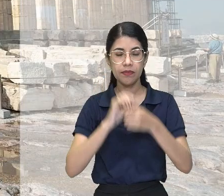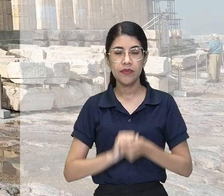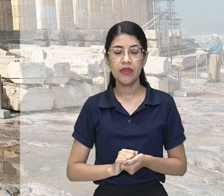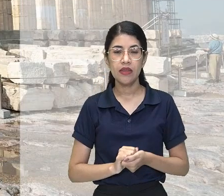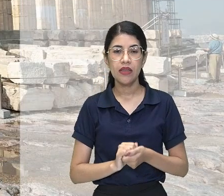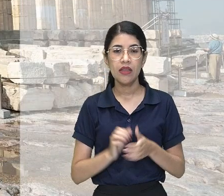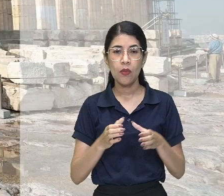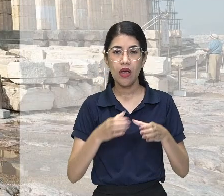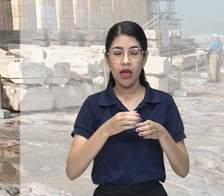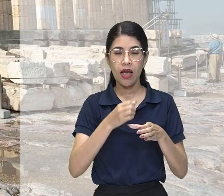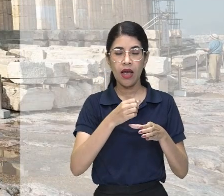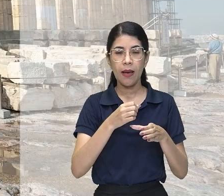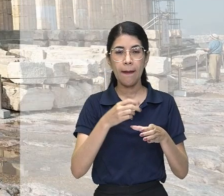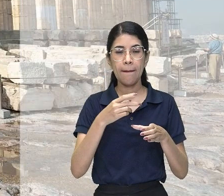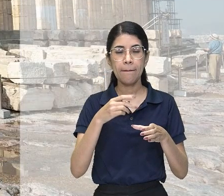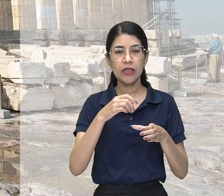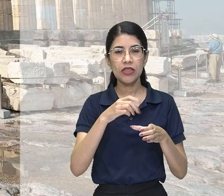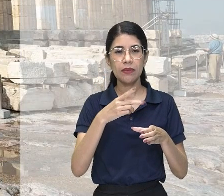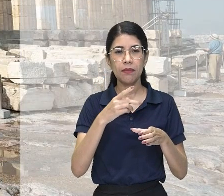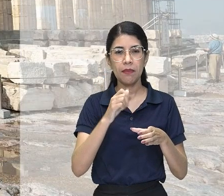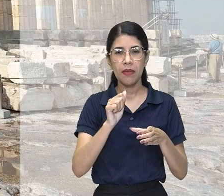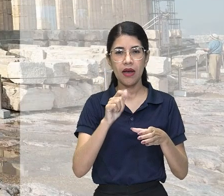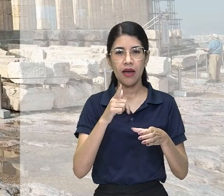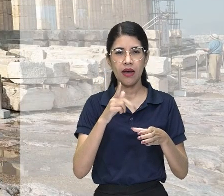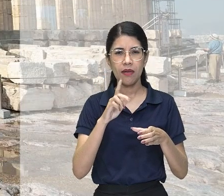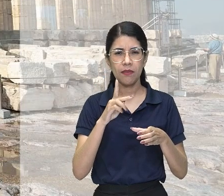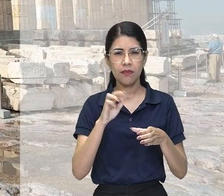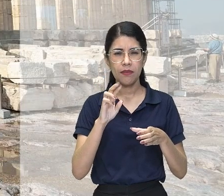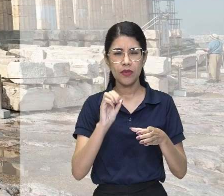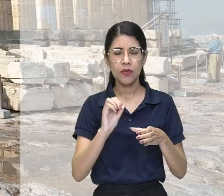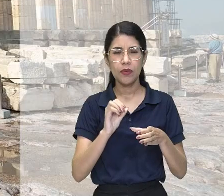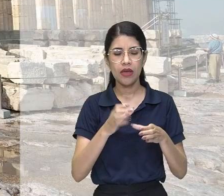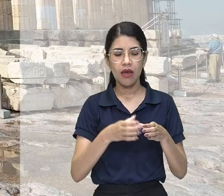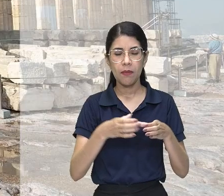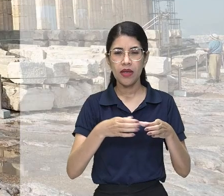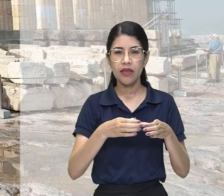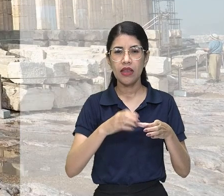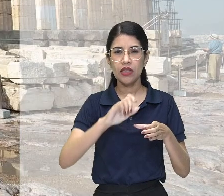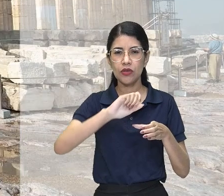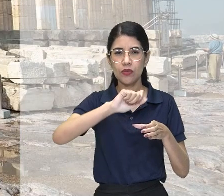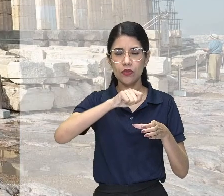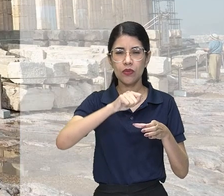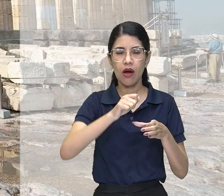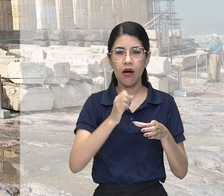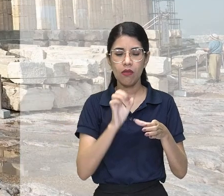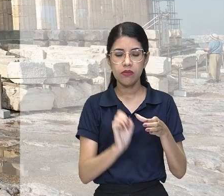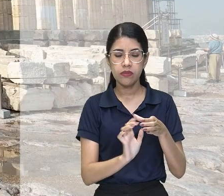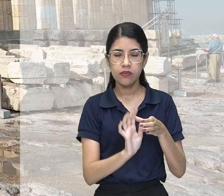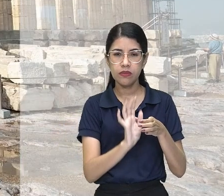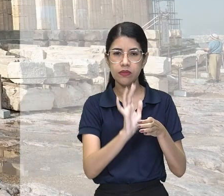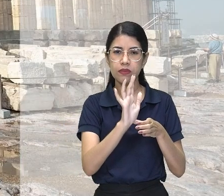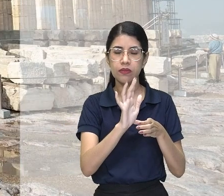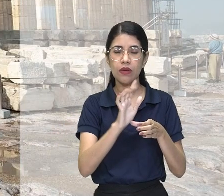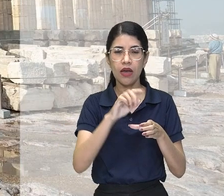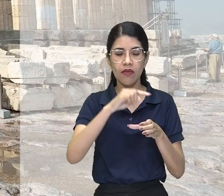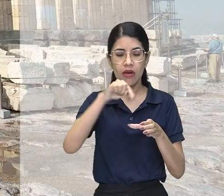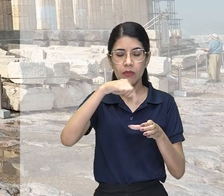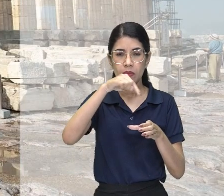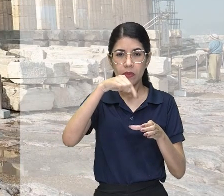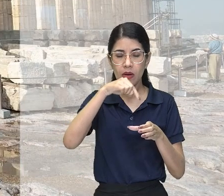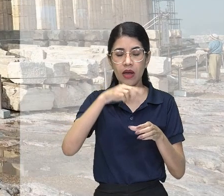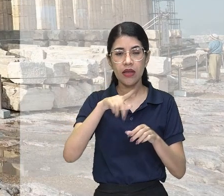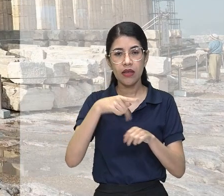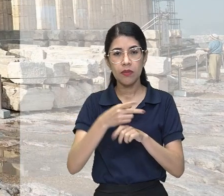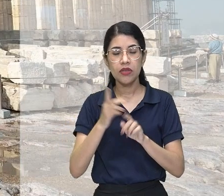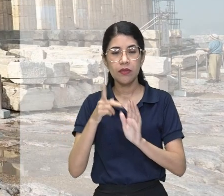de Papin, o que viria a ser aí a panela de pressão. E, a partir de seus estudos, ele desenvolveu projetos que levariam